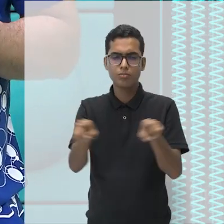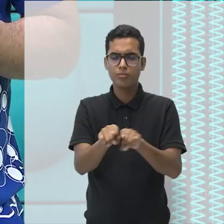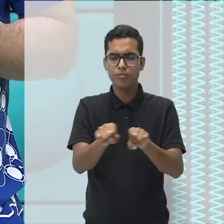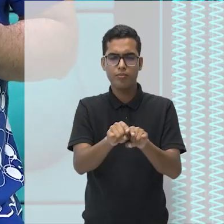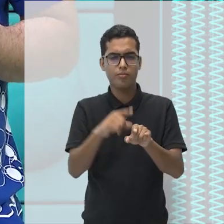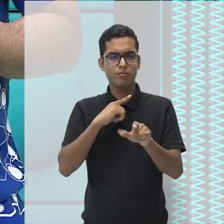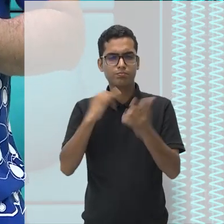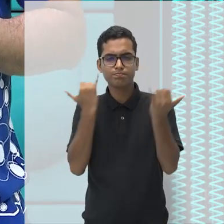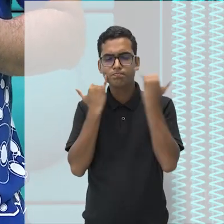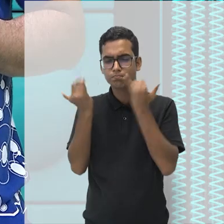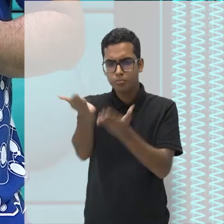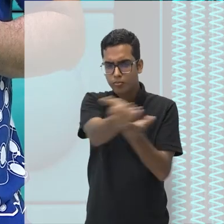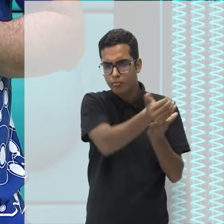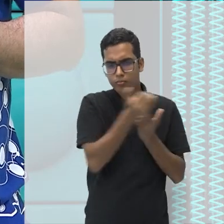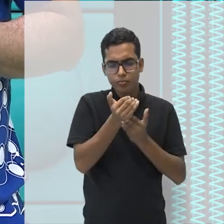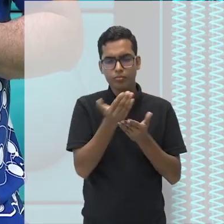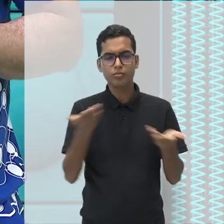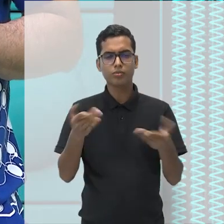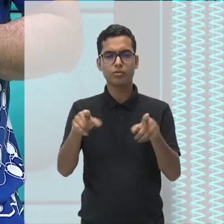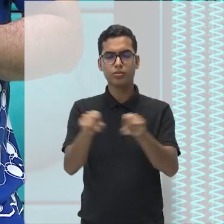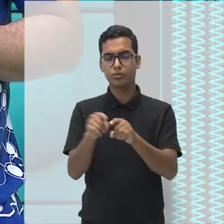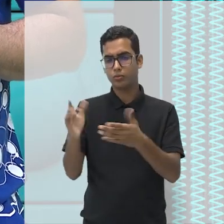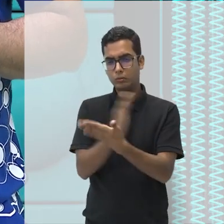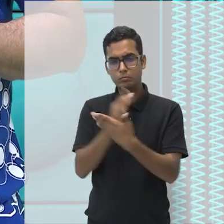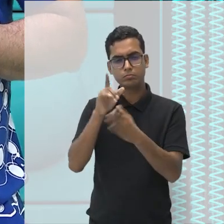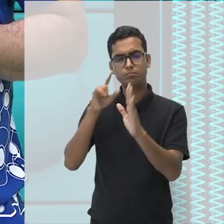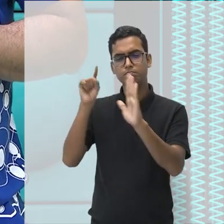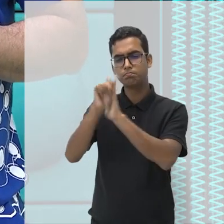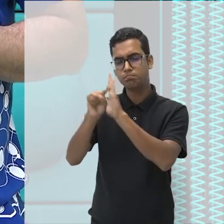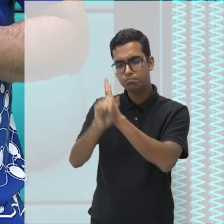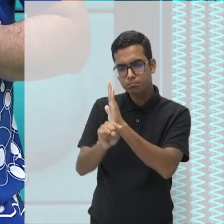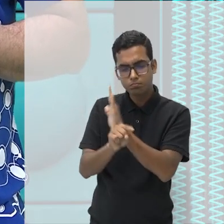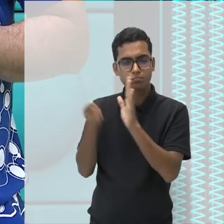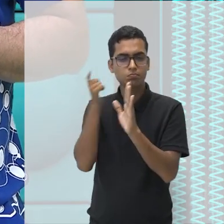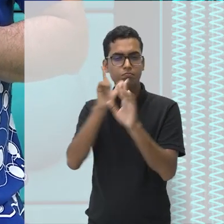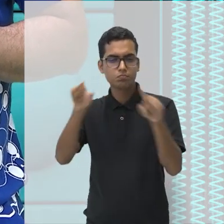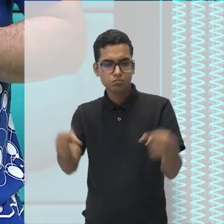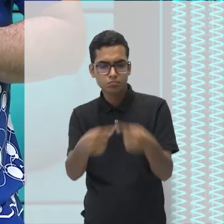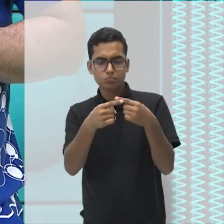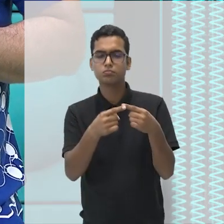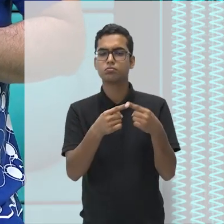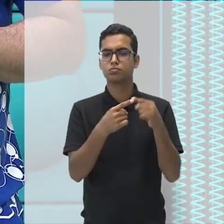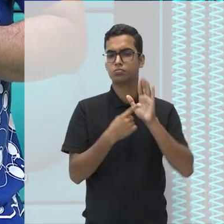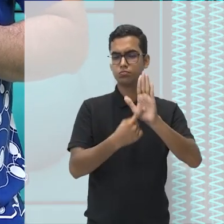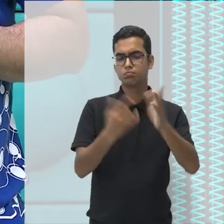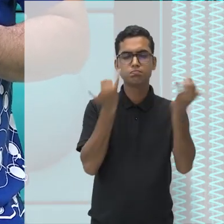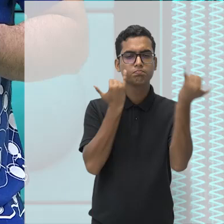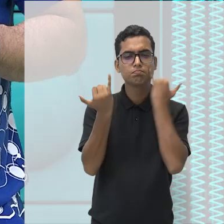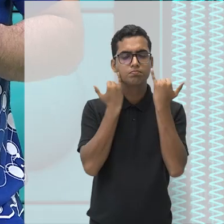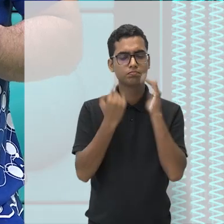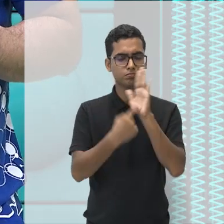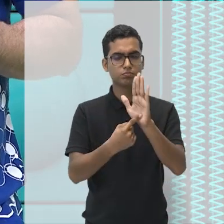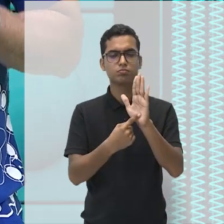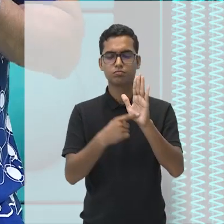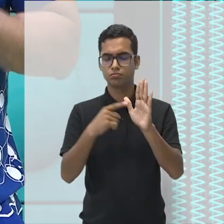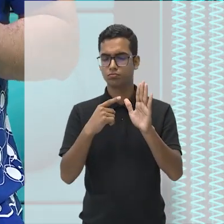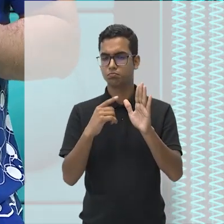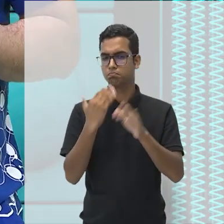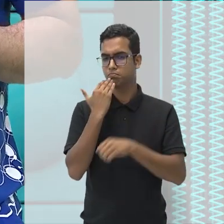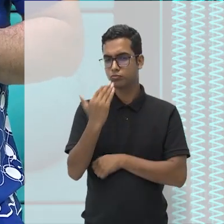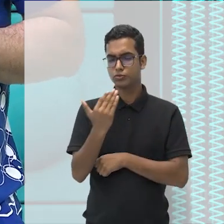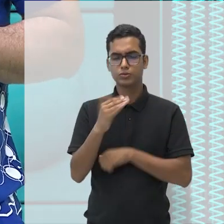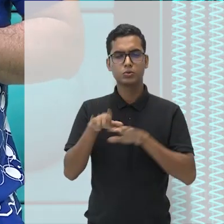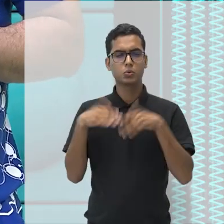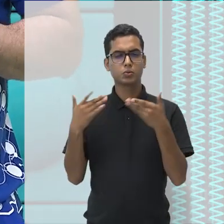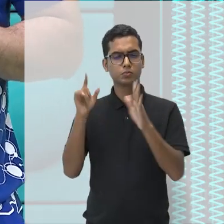algumas perguntas que vão orientar essas respostas, que vão dar justamente essas informações pedidas aqui, tá? Quais